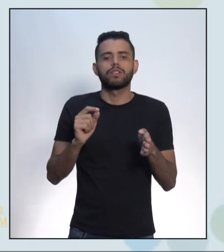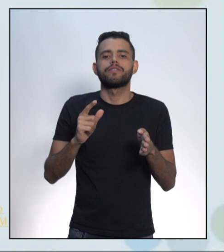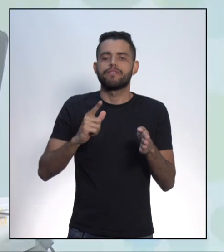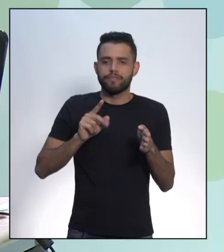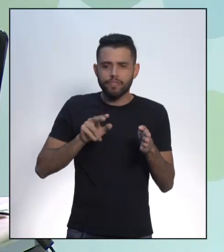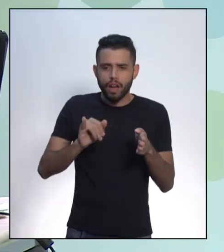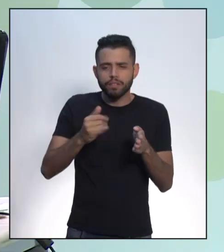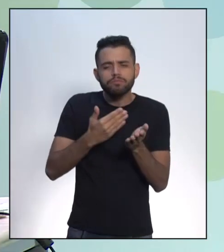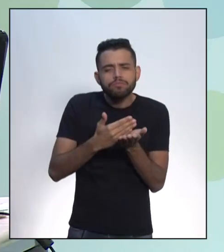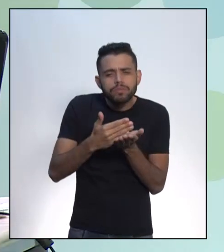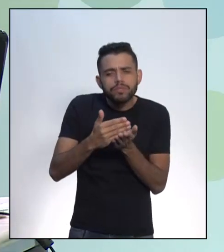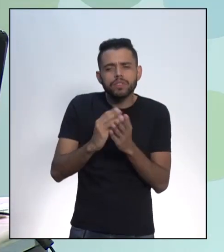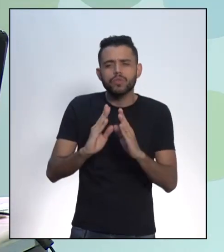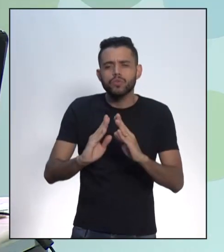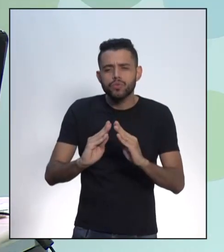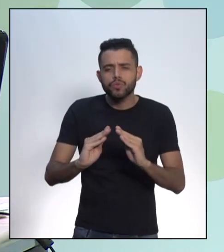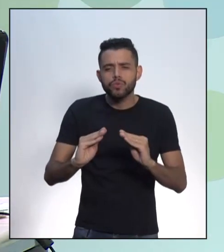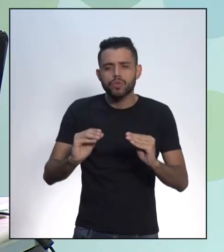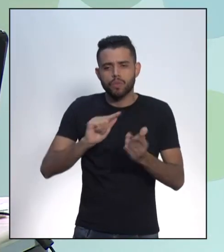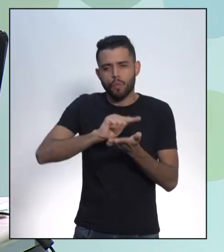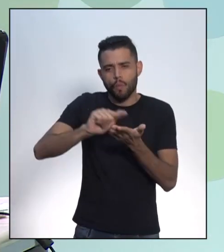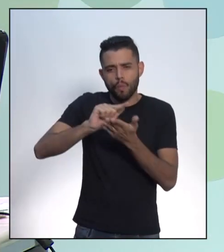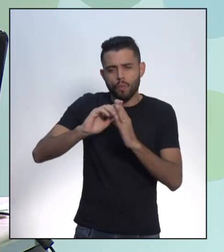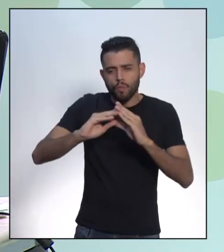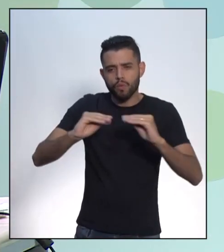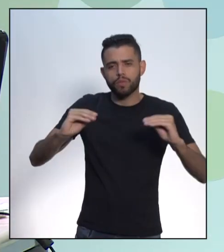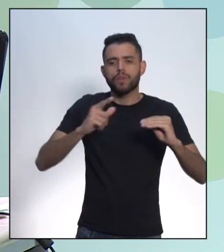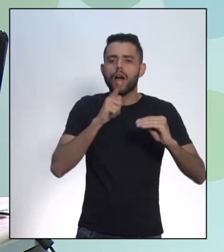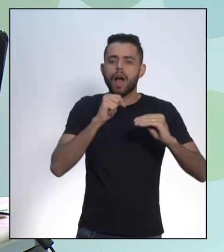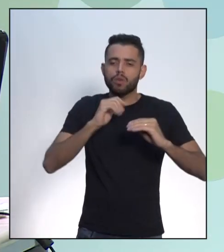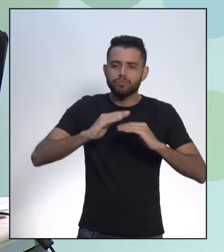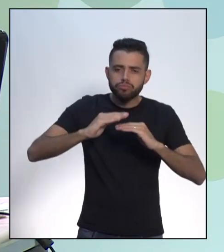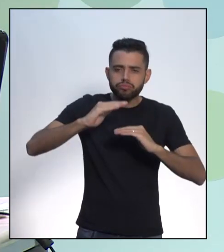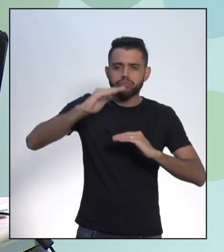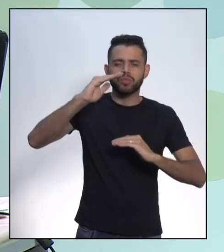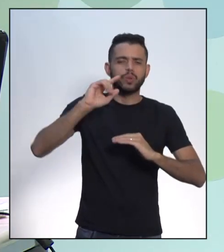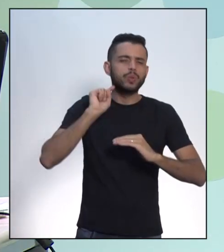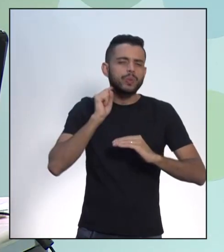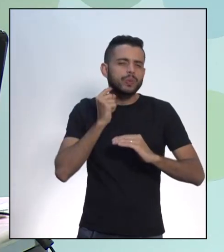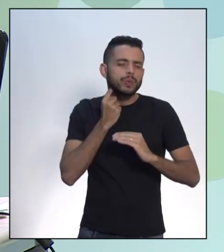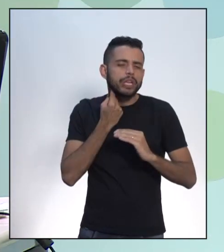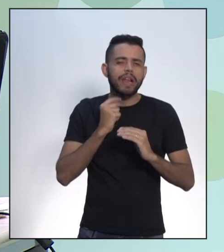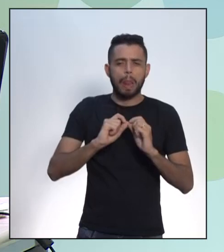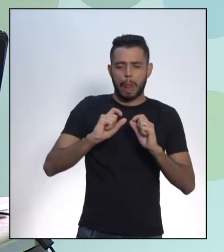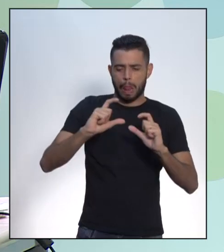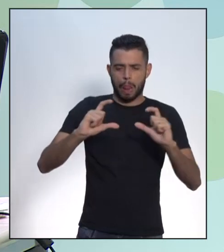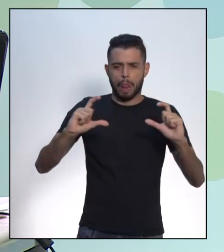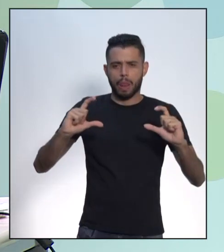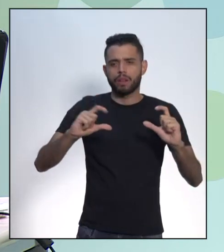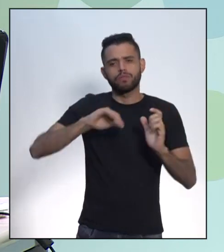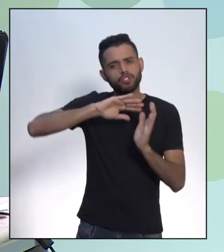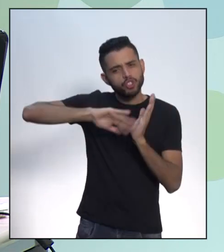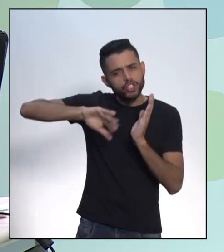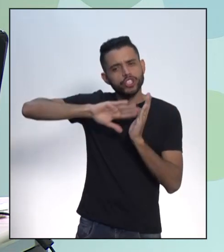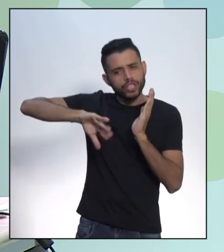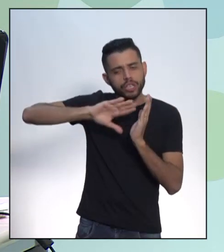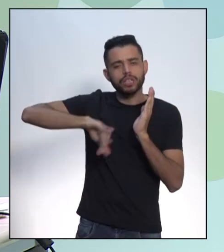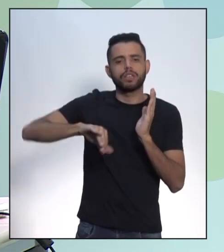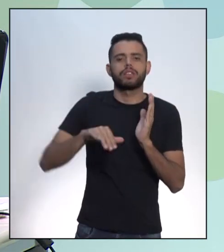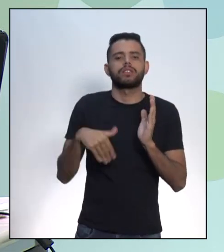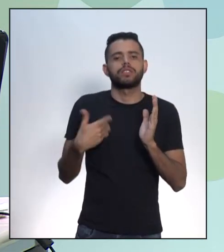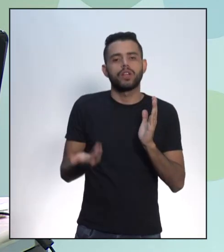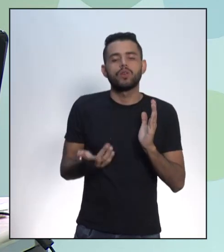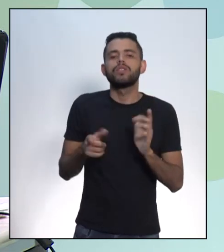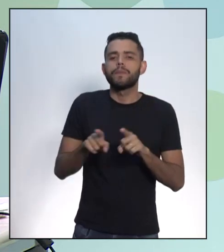filtração inicial, né? E essa filtração para tirar as partículas maiores e sempre recebe, inicialmente, uma quantidade